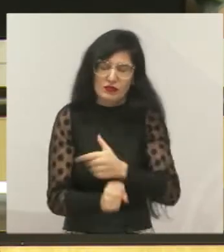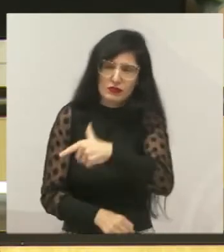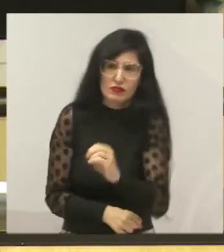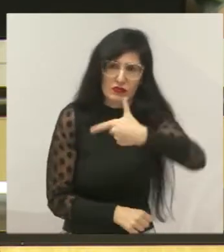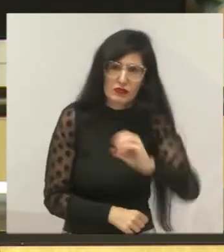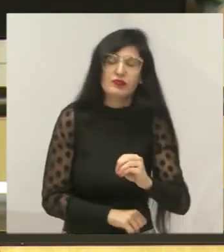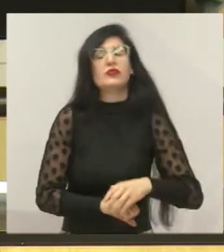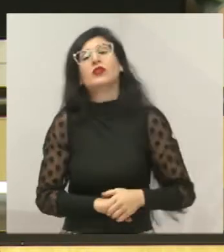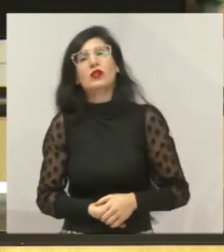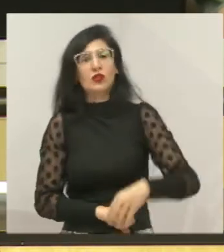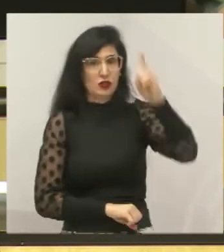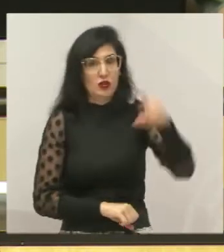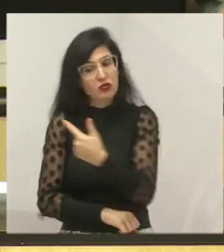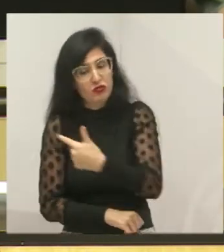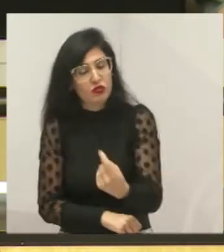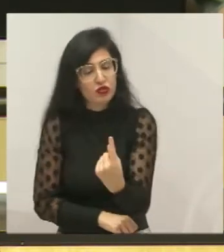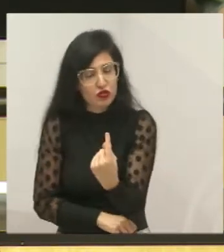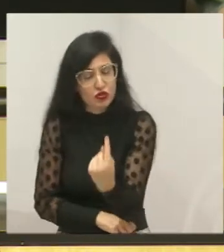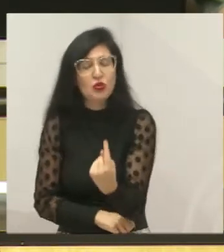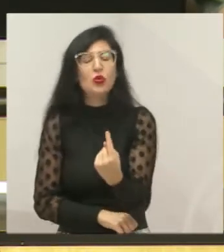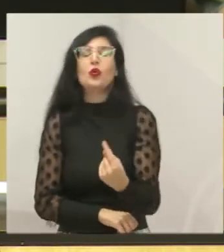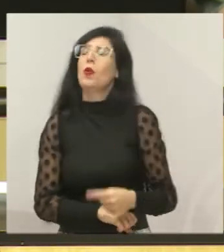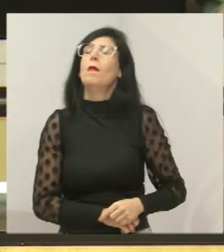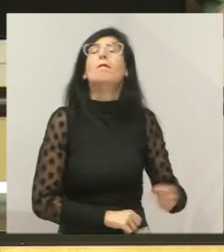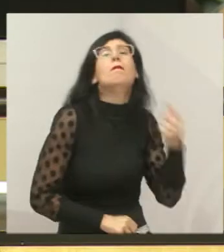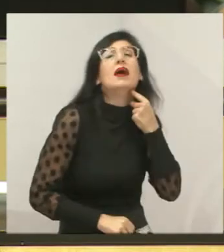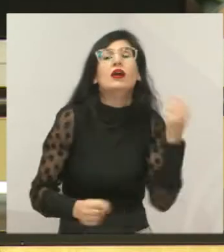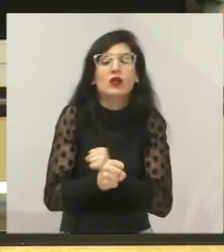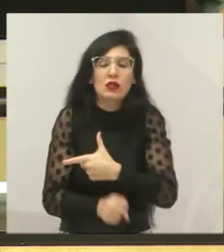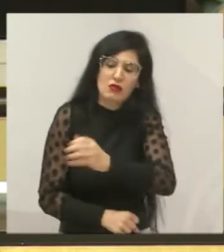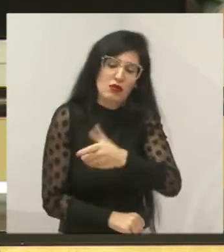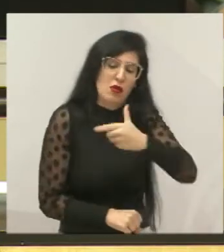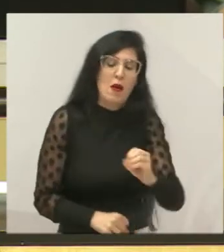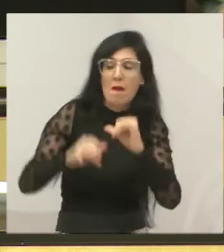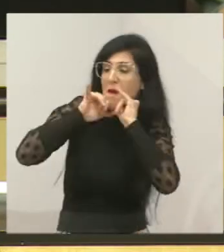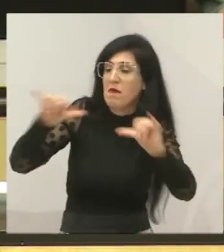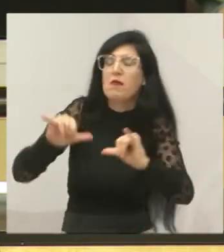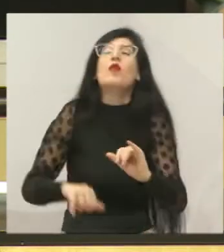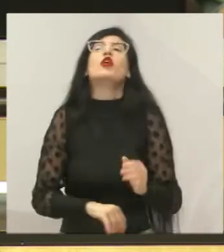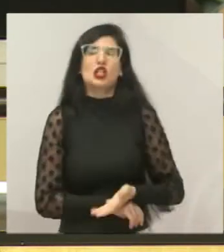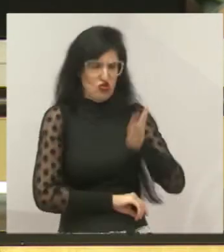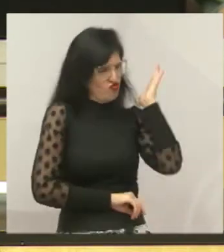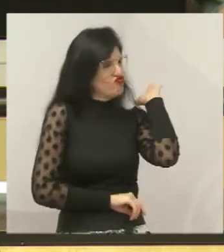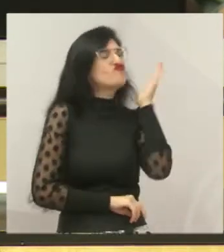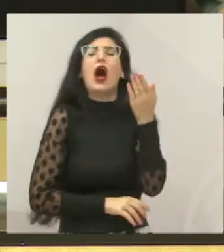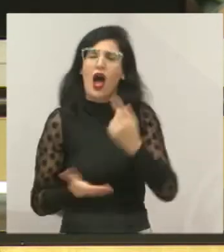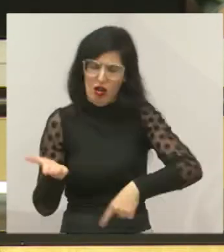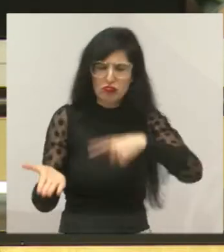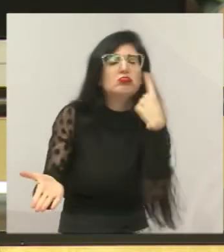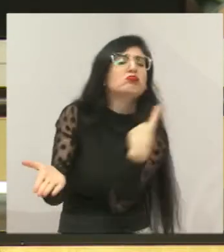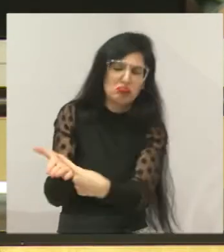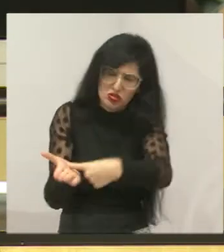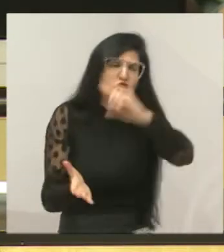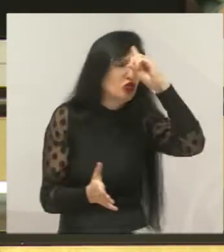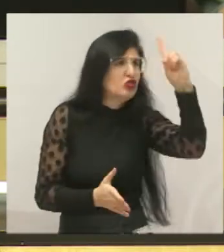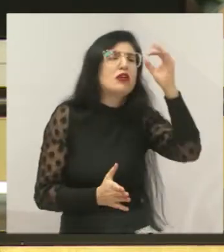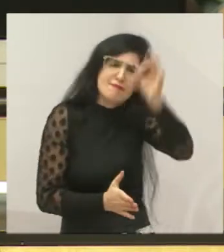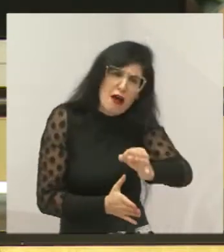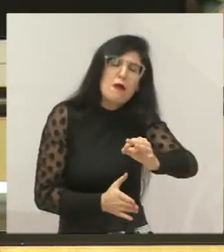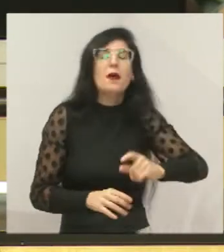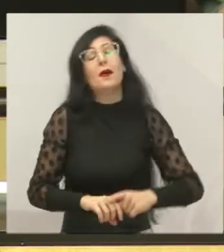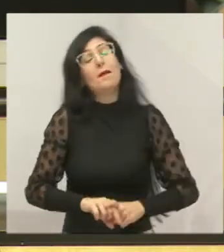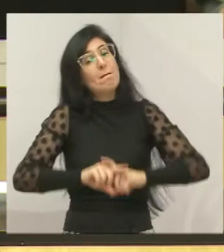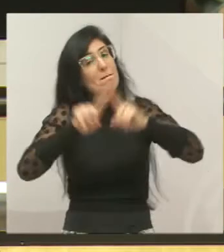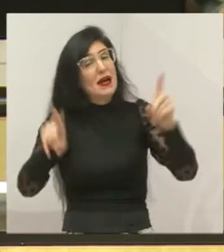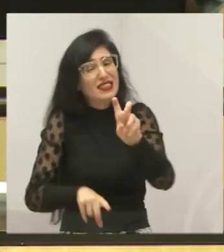000332/2020, datado de 21 de maio de 2020, informou que o serviço já se encontrava no cronograma da empresa, porém,